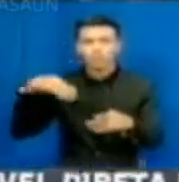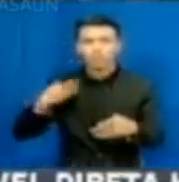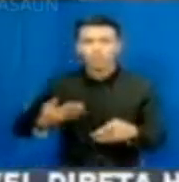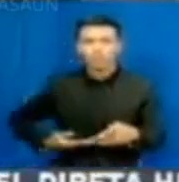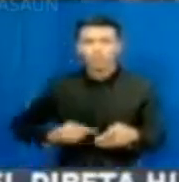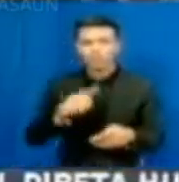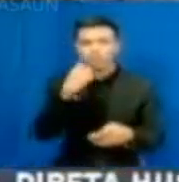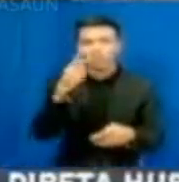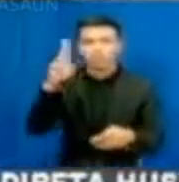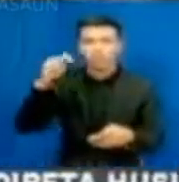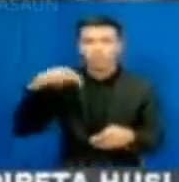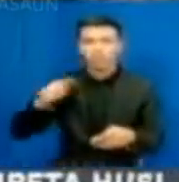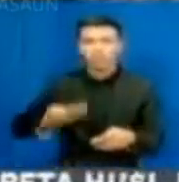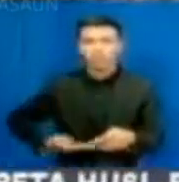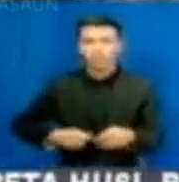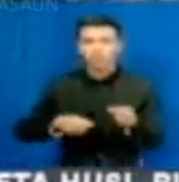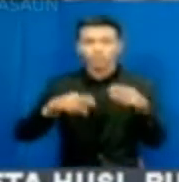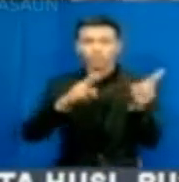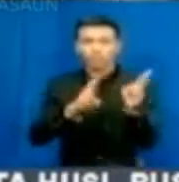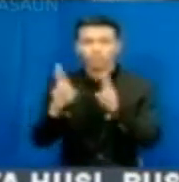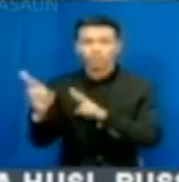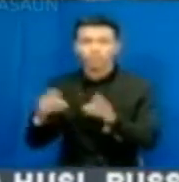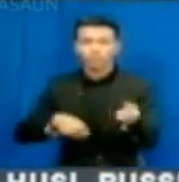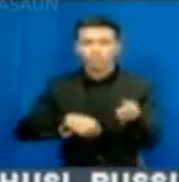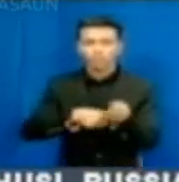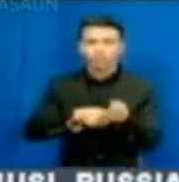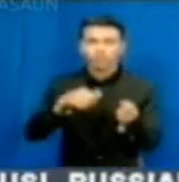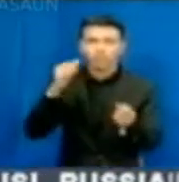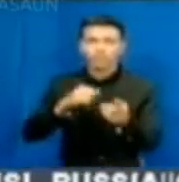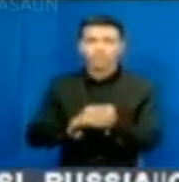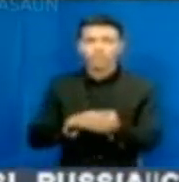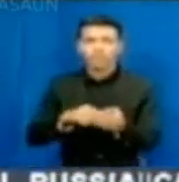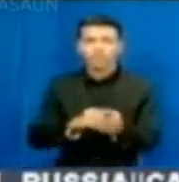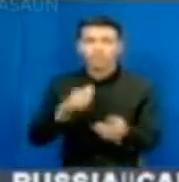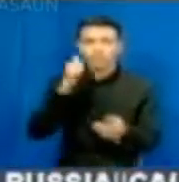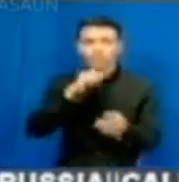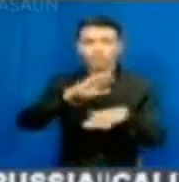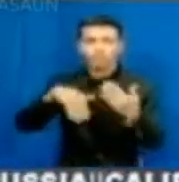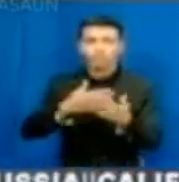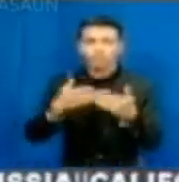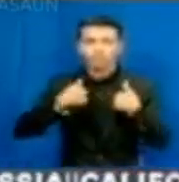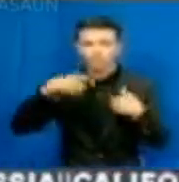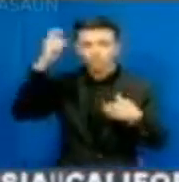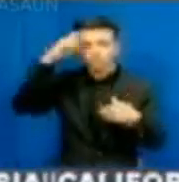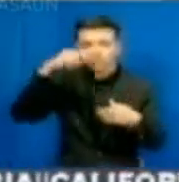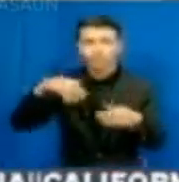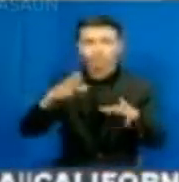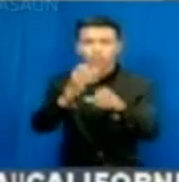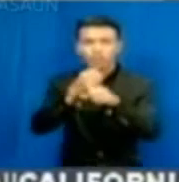acrescenta, e UN Women pronto reforça política e igualdade de gênero no empoderamento, no efeito roto e a capacidade forte